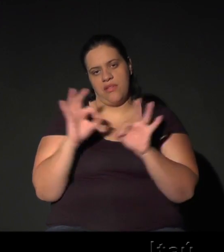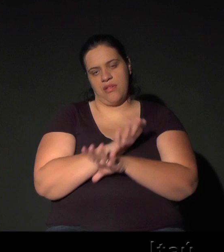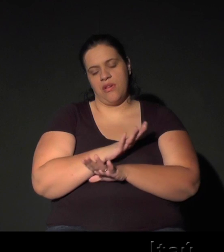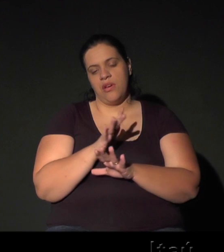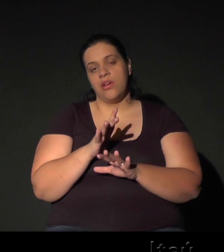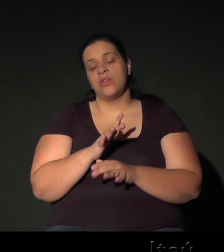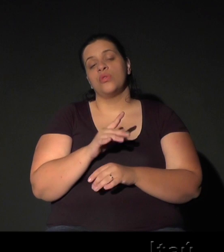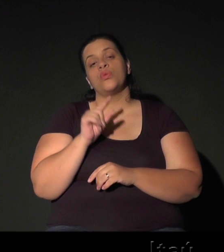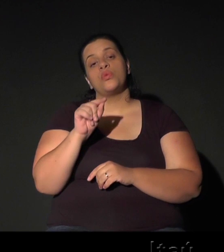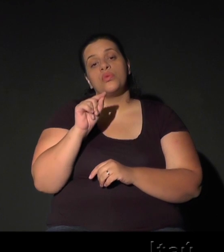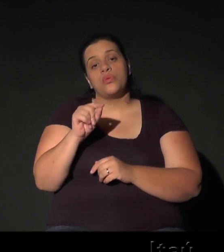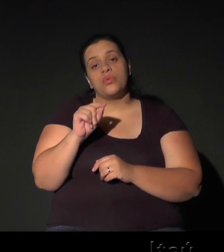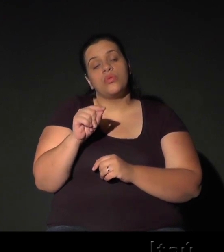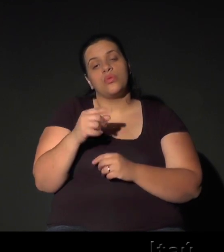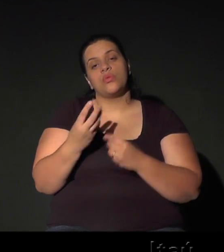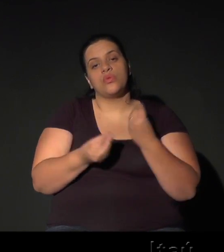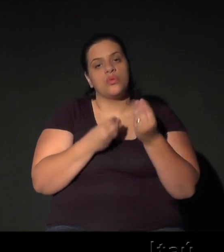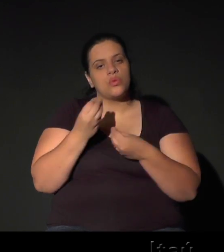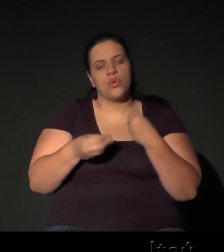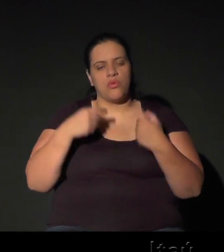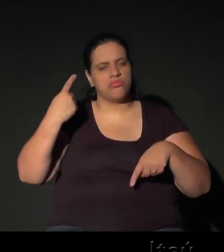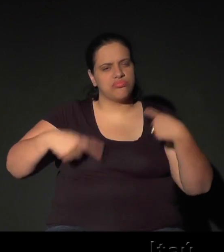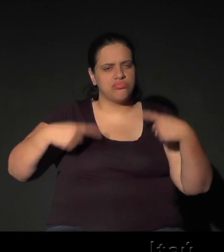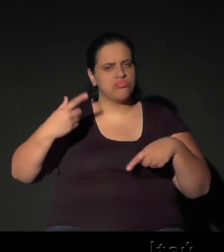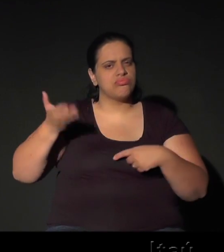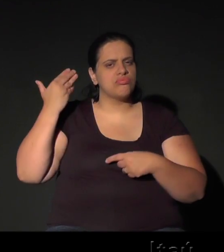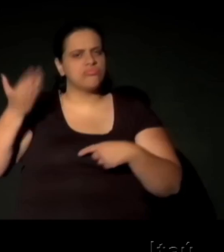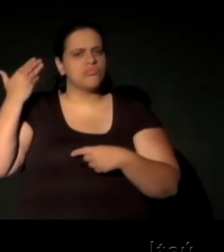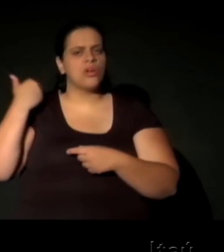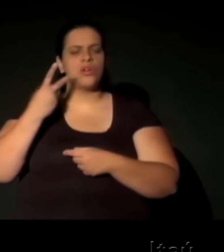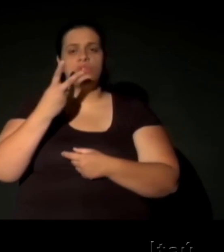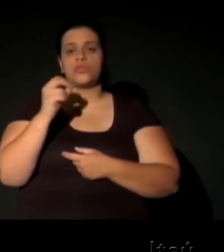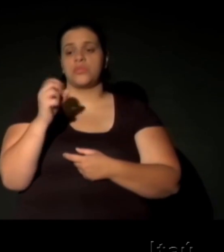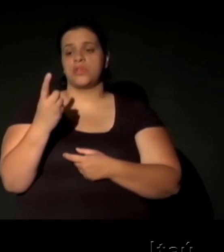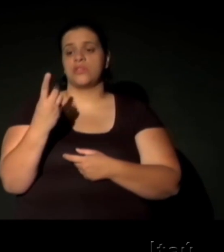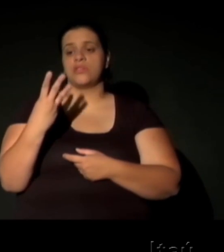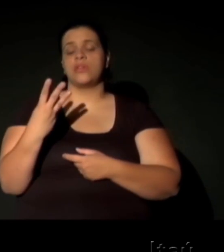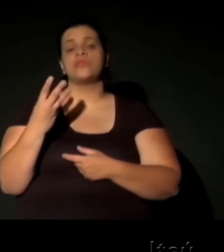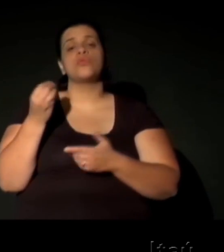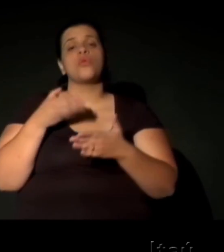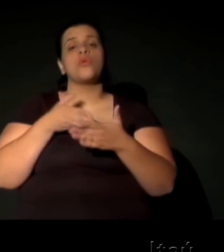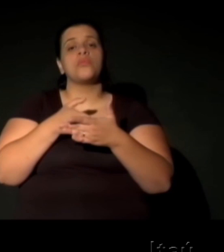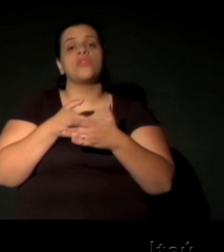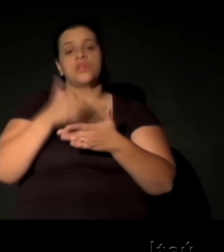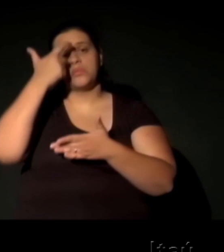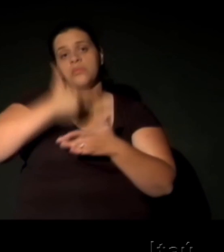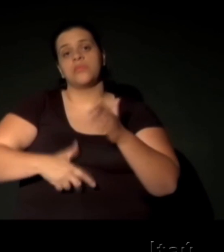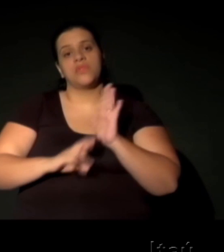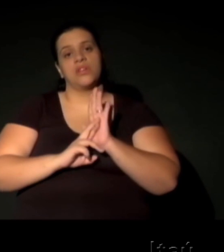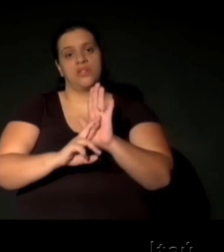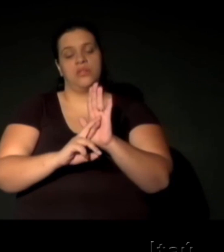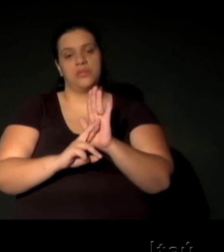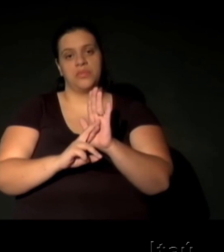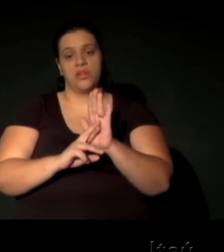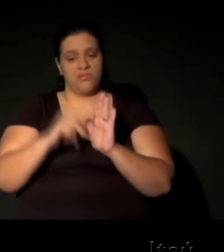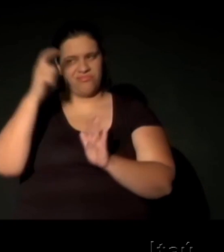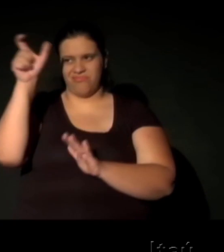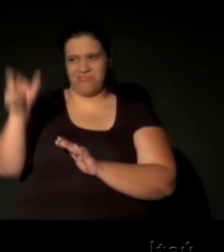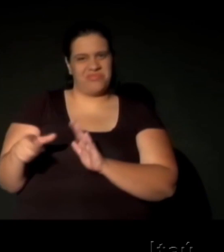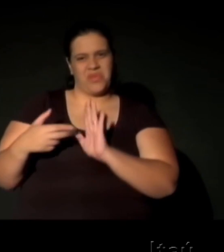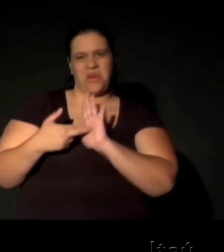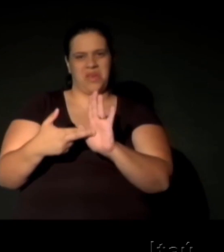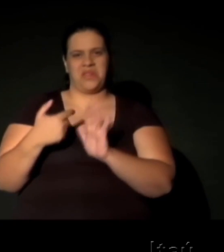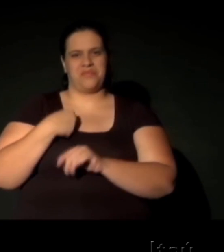concluir né que é a questão do do desse desse debate desde 2013 sobre o limite das representações né o não me representa